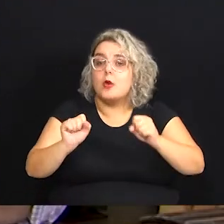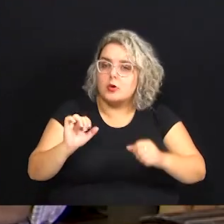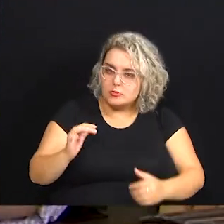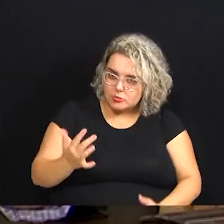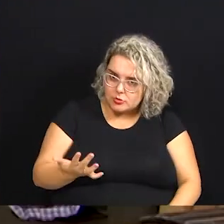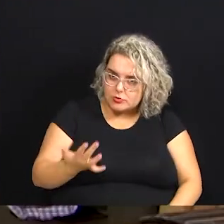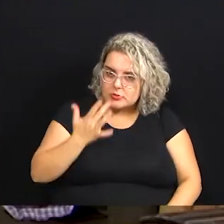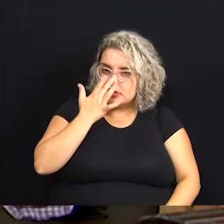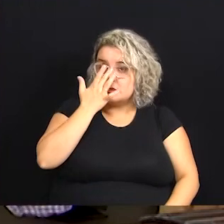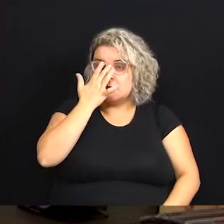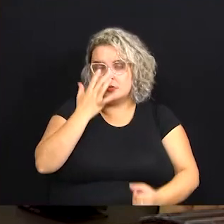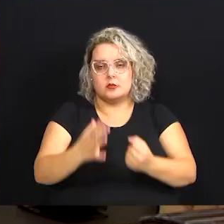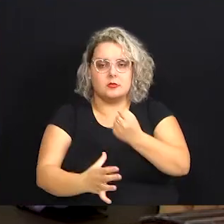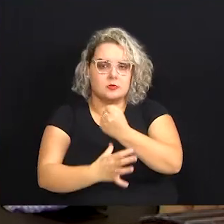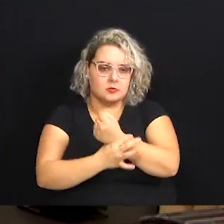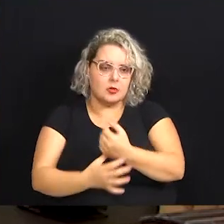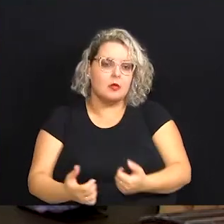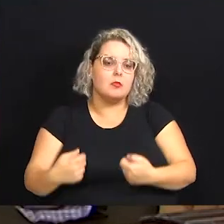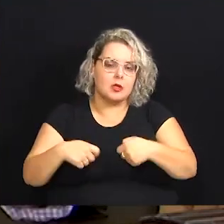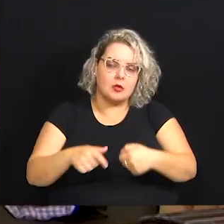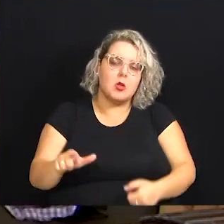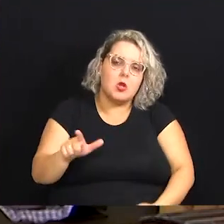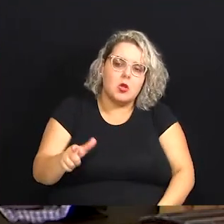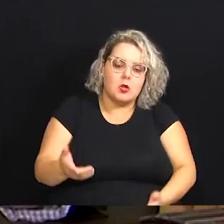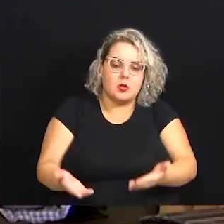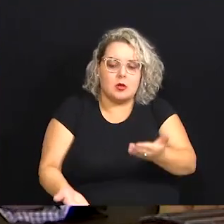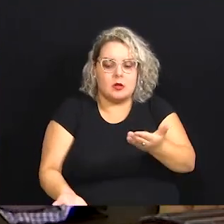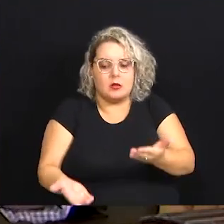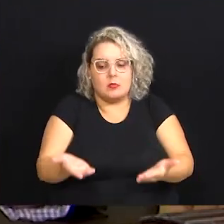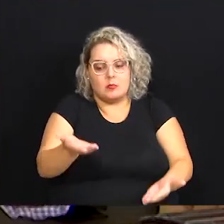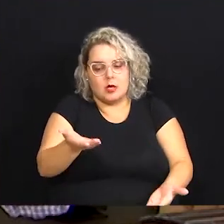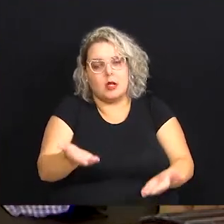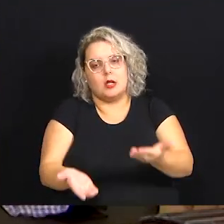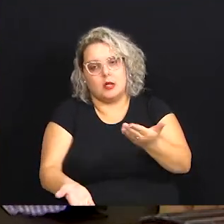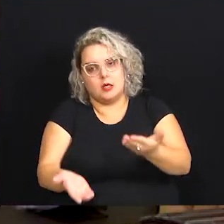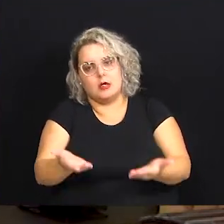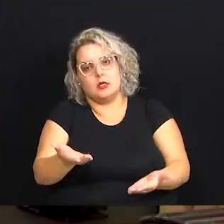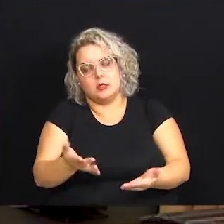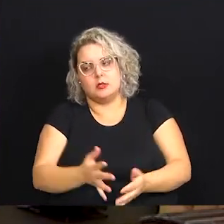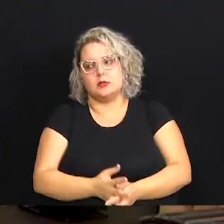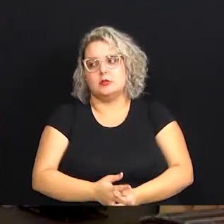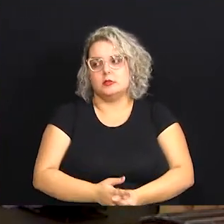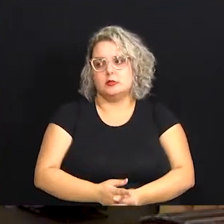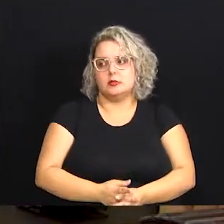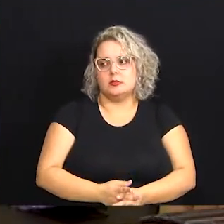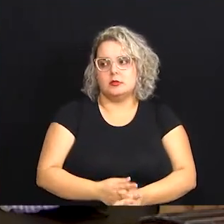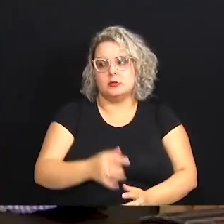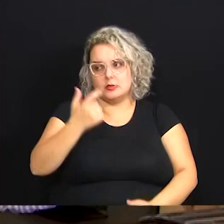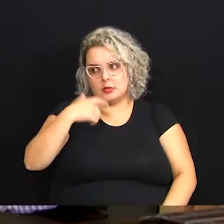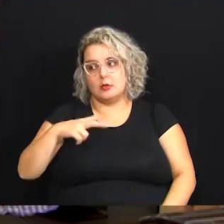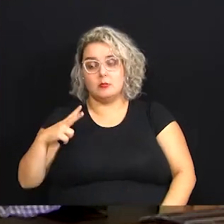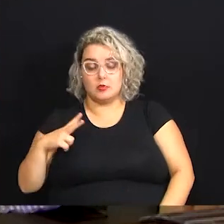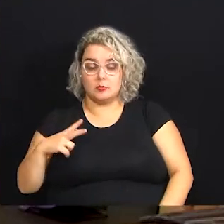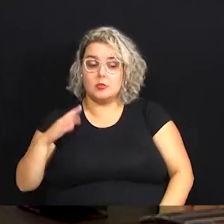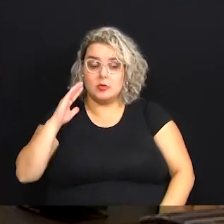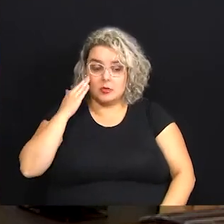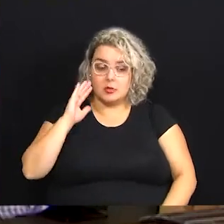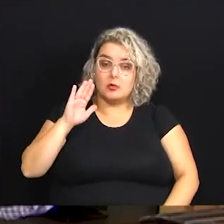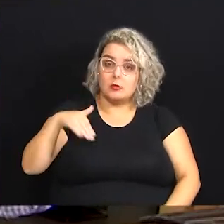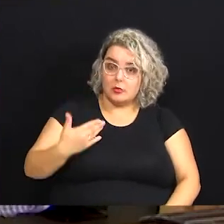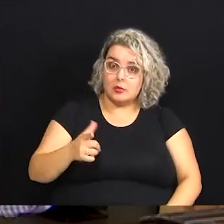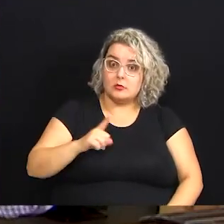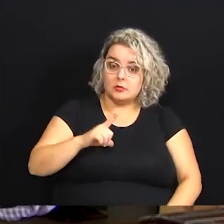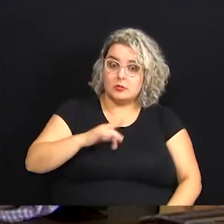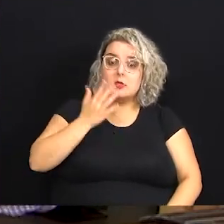esse seguro. Então, precisa, obviamente, colocar na balança, né? Eu particularmente entendo que quando você